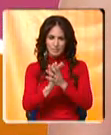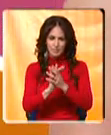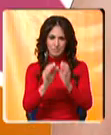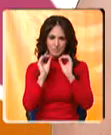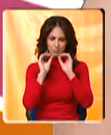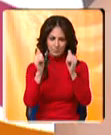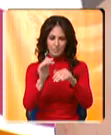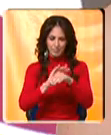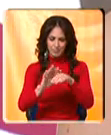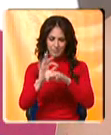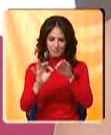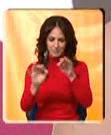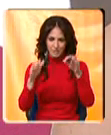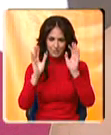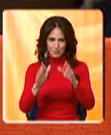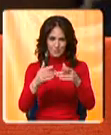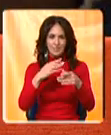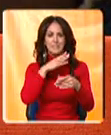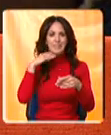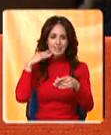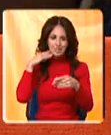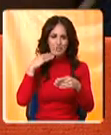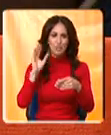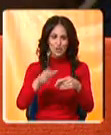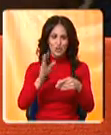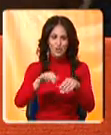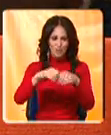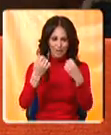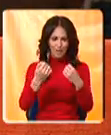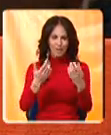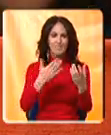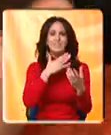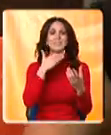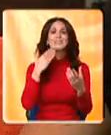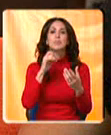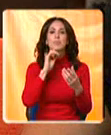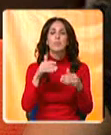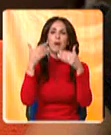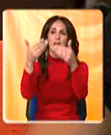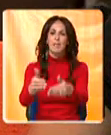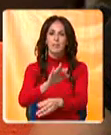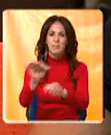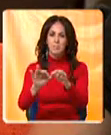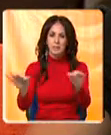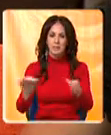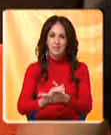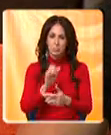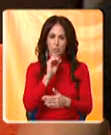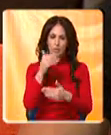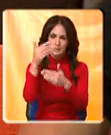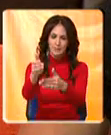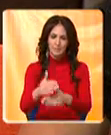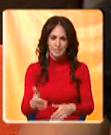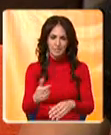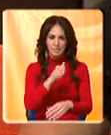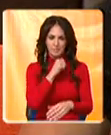Agradeço imenso o mimo, mas como ele já tem ali a cabeça rachada ao meio do pescoço, podem devolver o miminho para trás. Isto